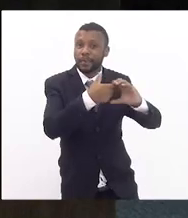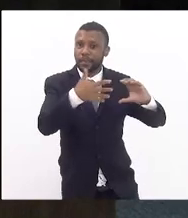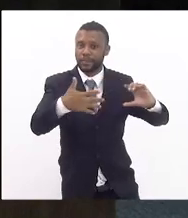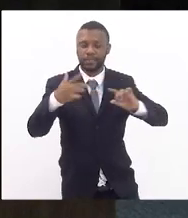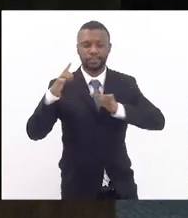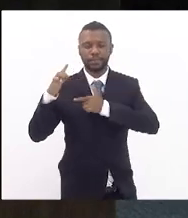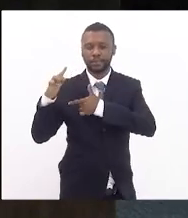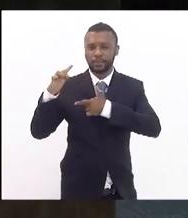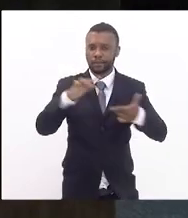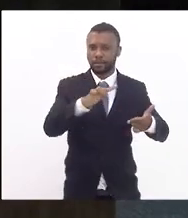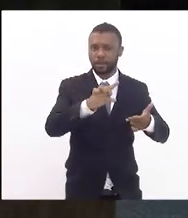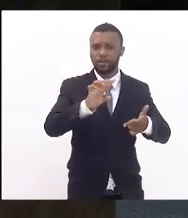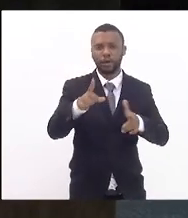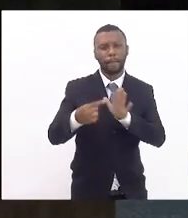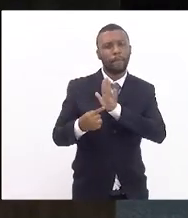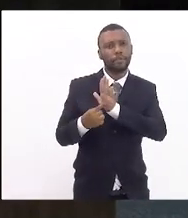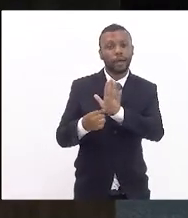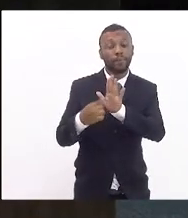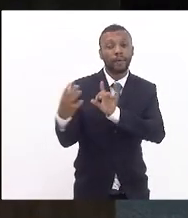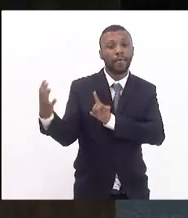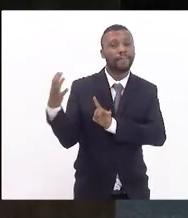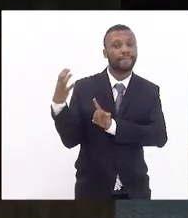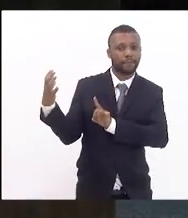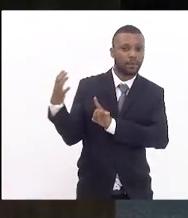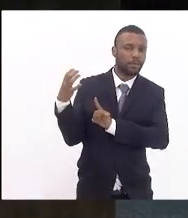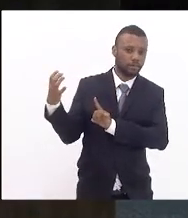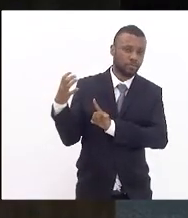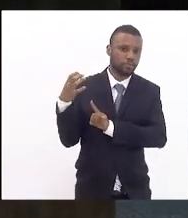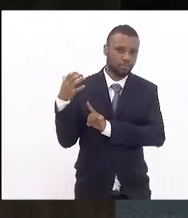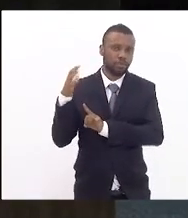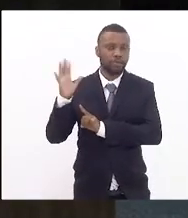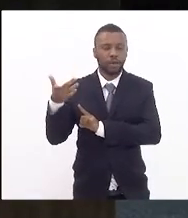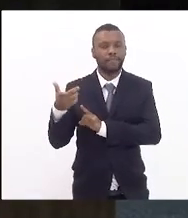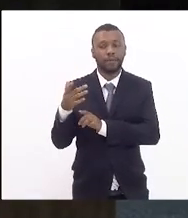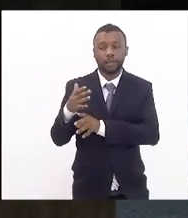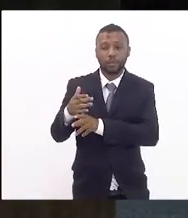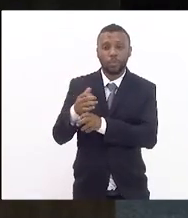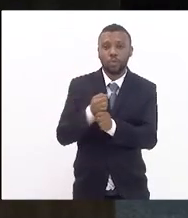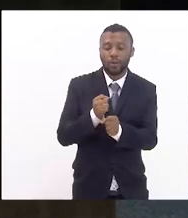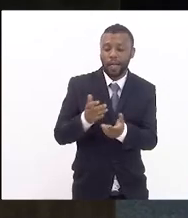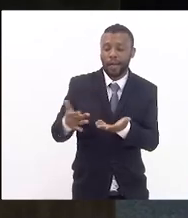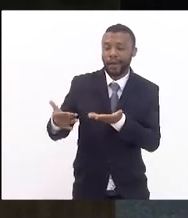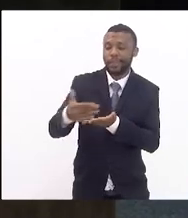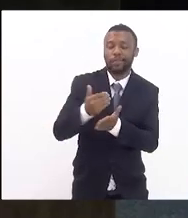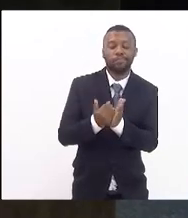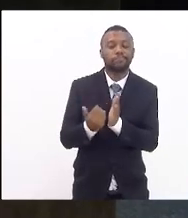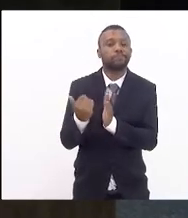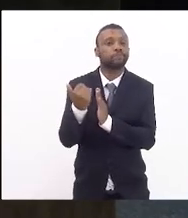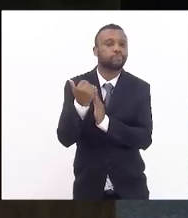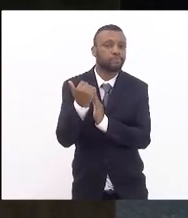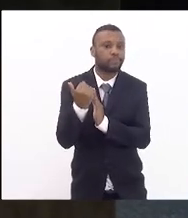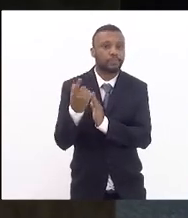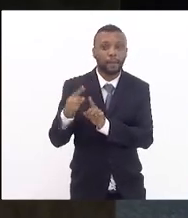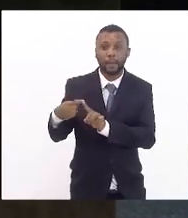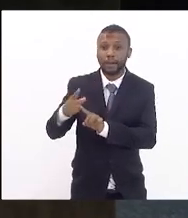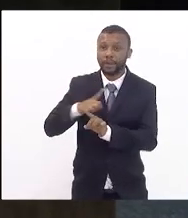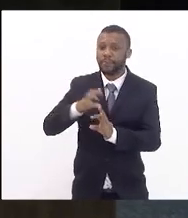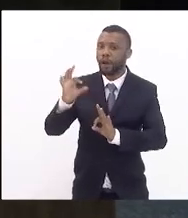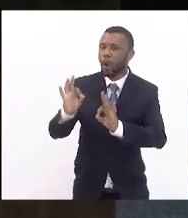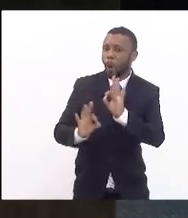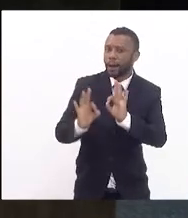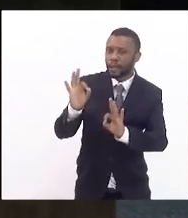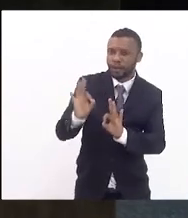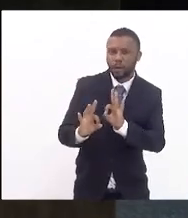efeito já fez a arrecadação subir sobremaneira. Com a organização que se pretende